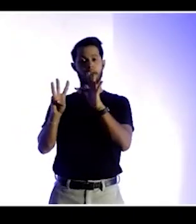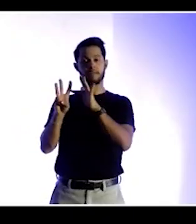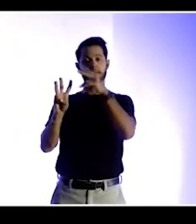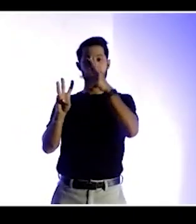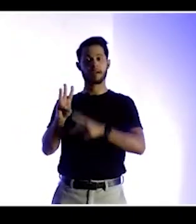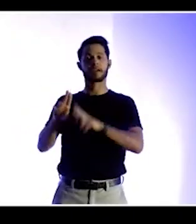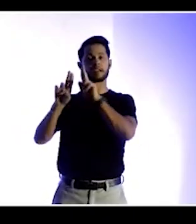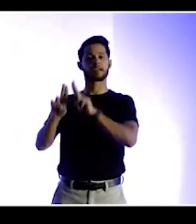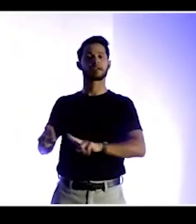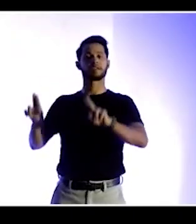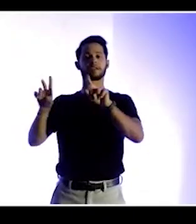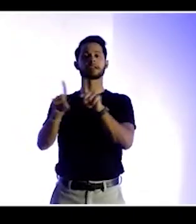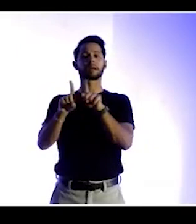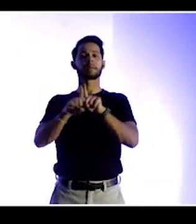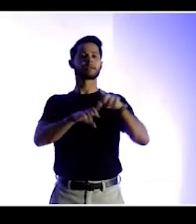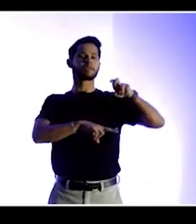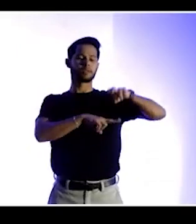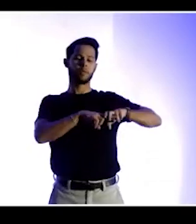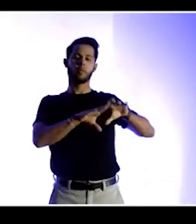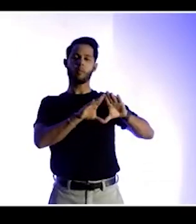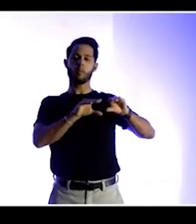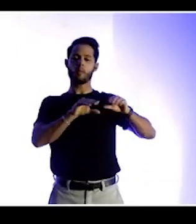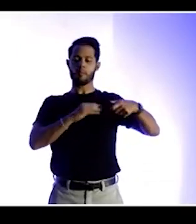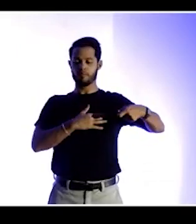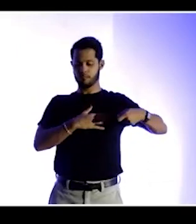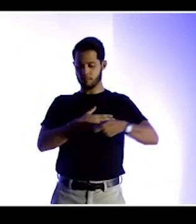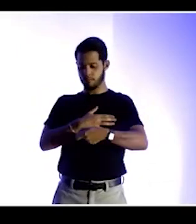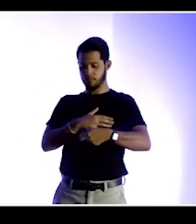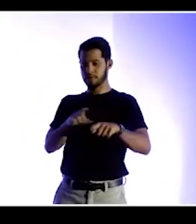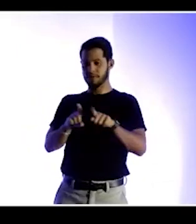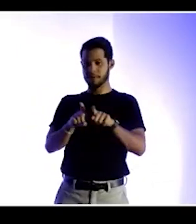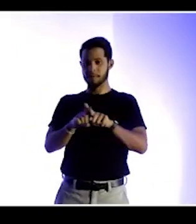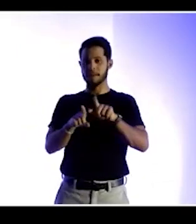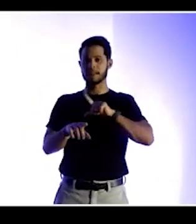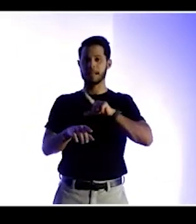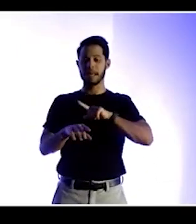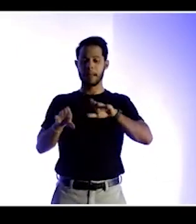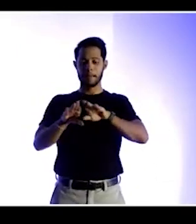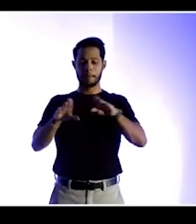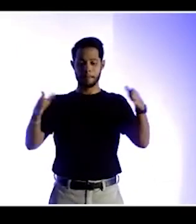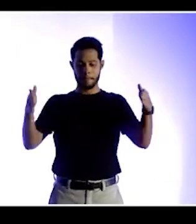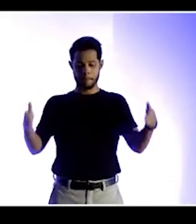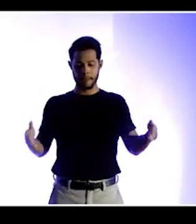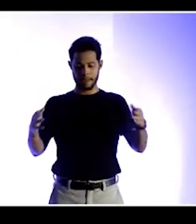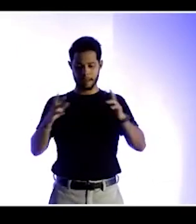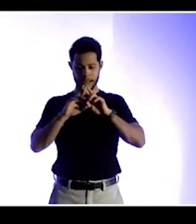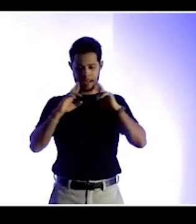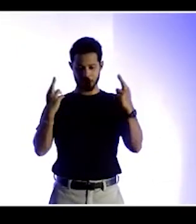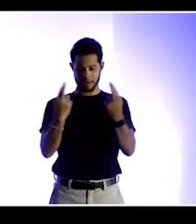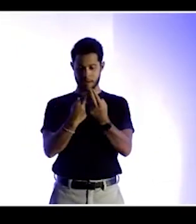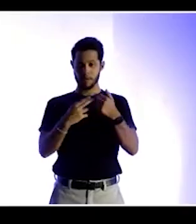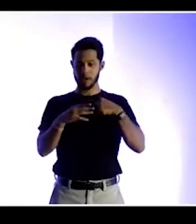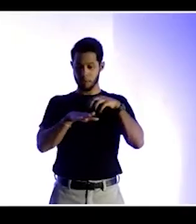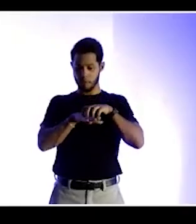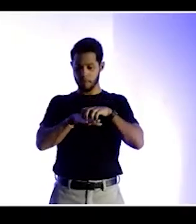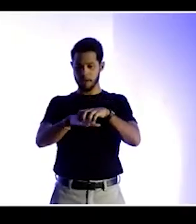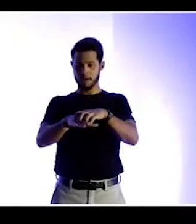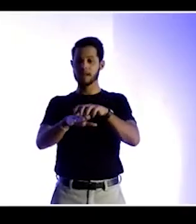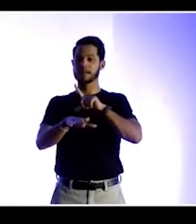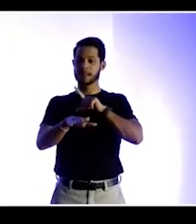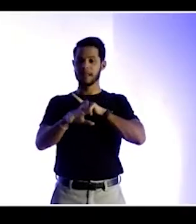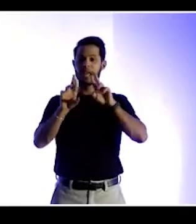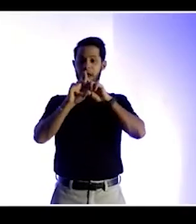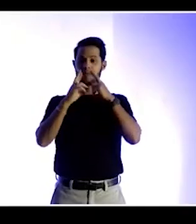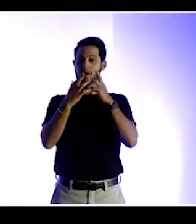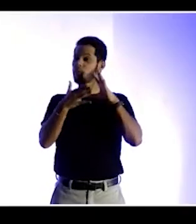todas as poltronas, tem 2 mesas de reunião, eu mesmo estaciono o meu carro aqui, quando eu dou aula aqui, vou para lá com o ônibus e a gente faz reunião